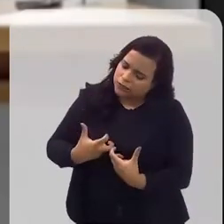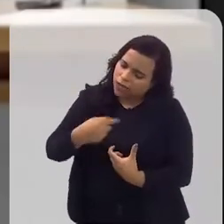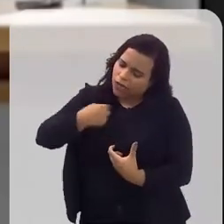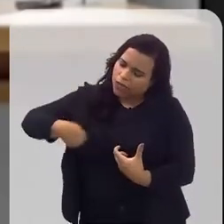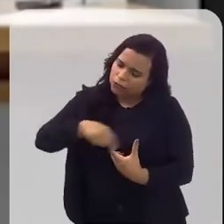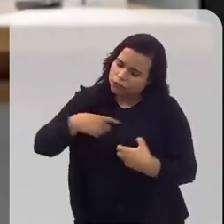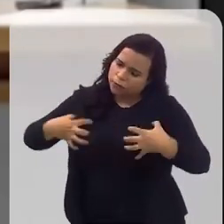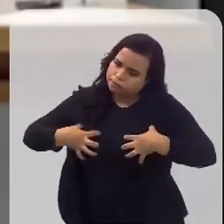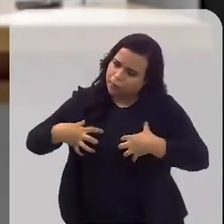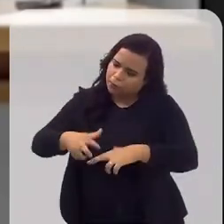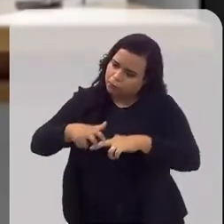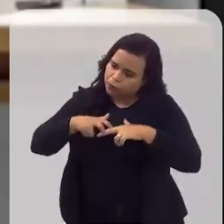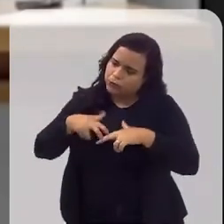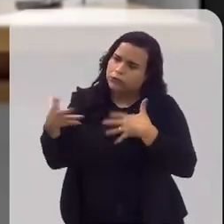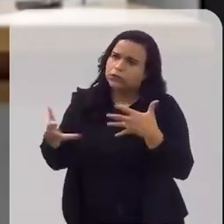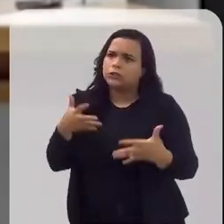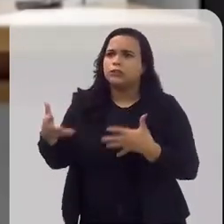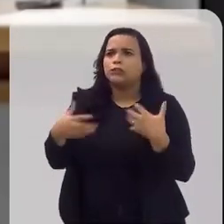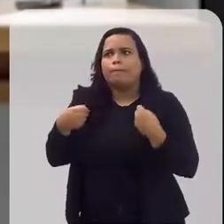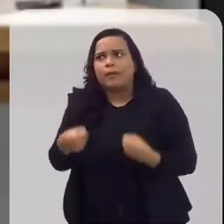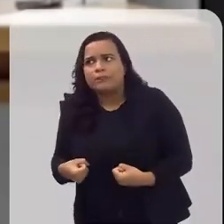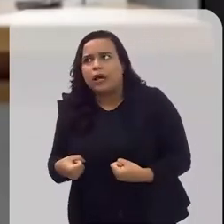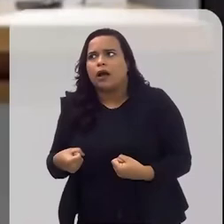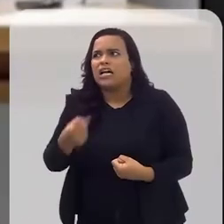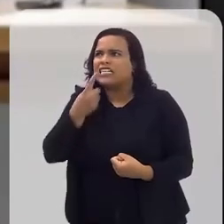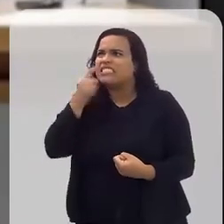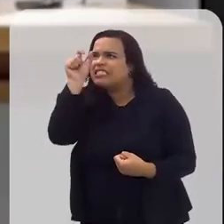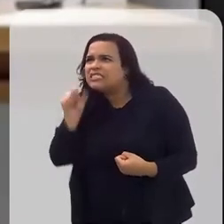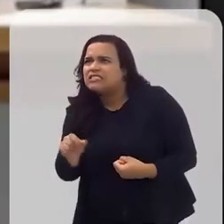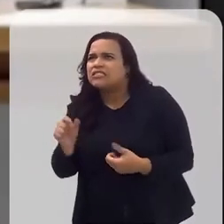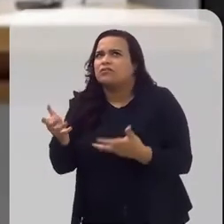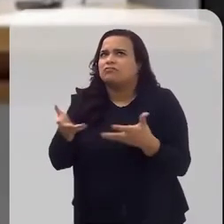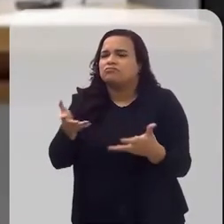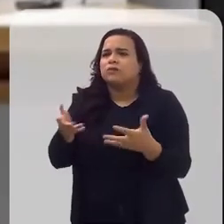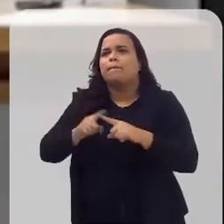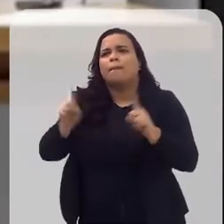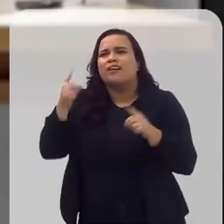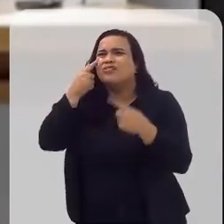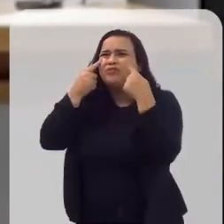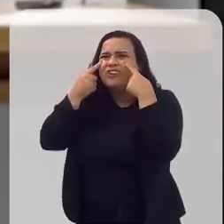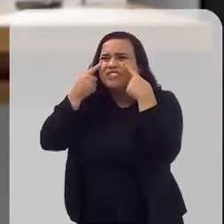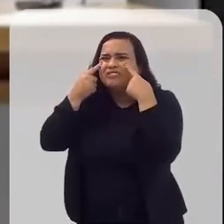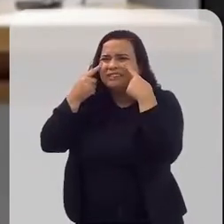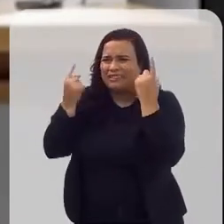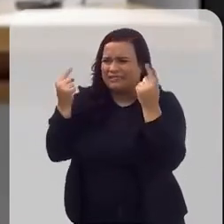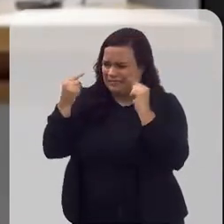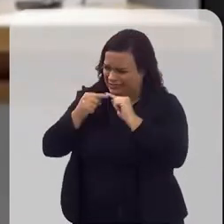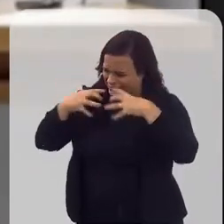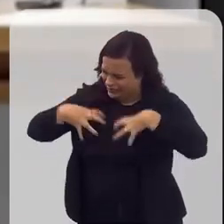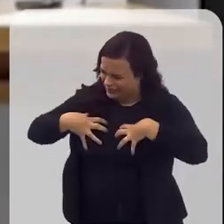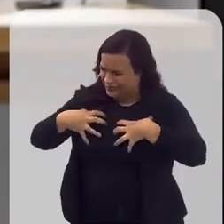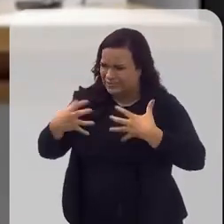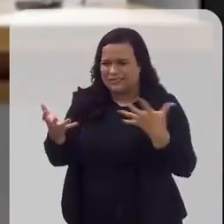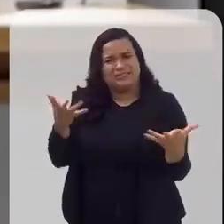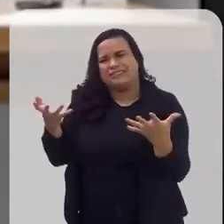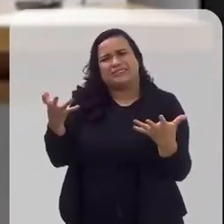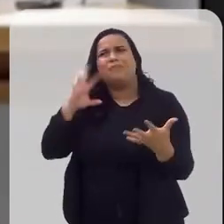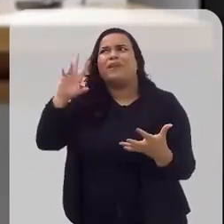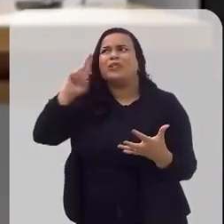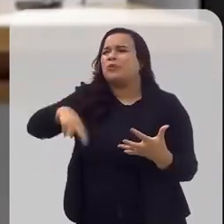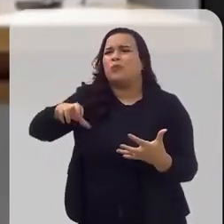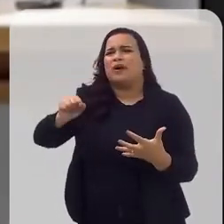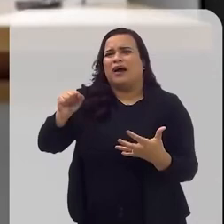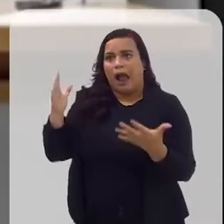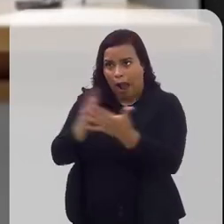gente já imagina, né? O leigo já fica ali, ah, é um peso e tal, na coluna, mas problema de vista a gente jamais imaginaria. Então,